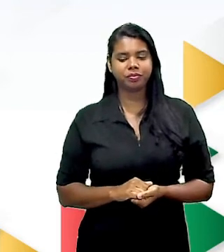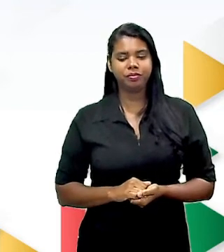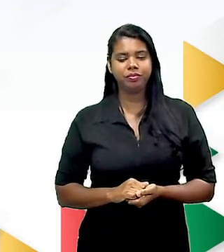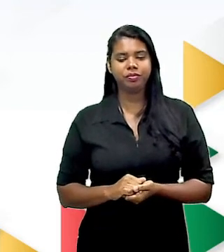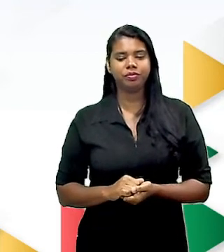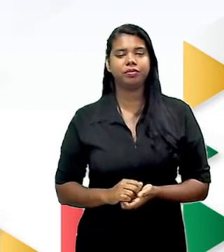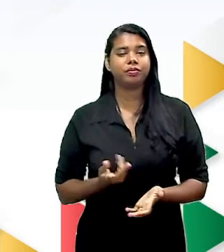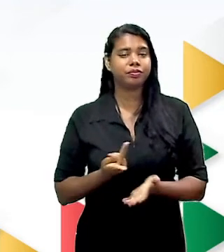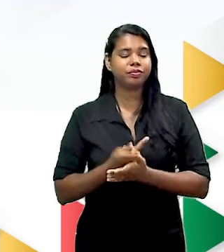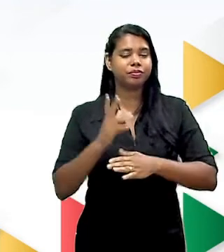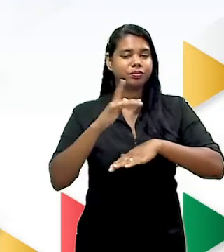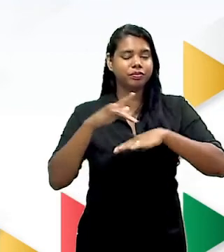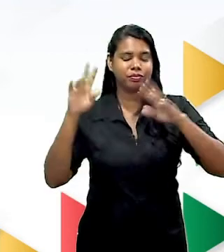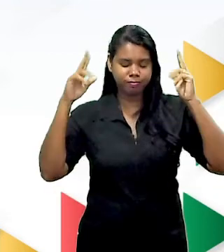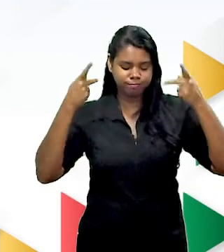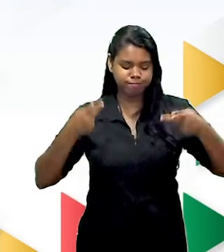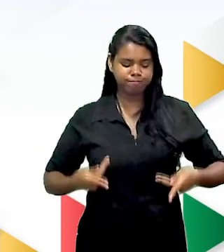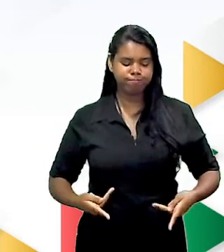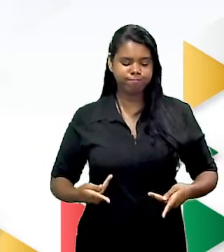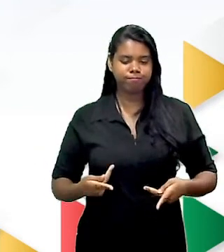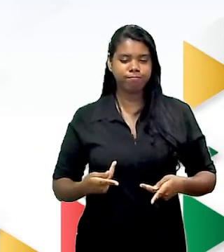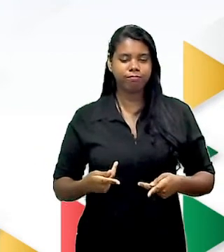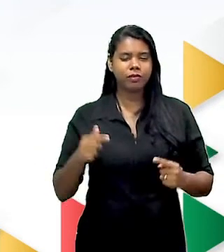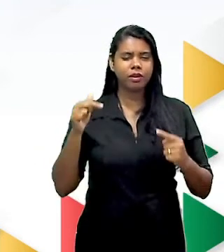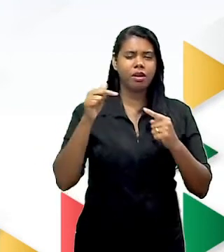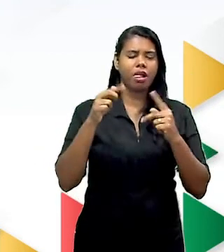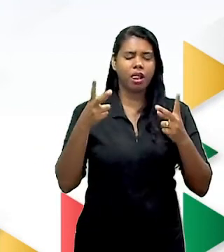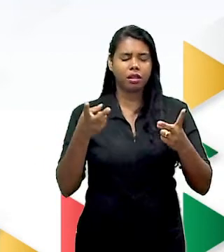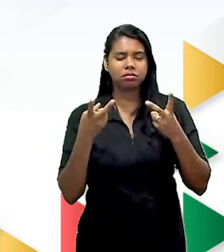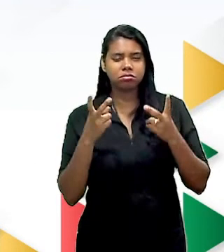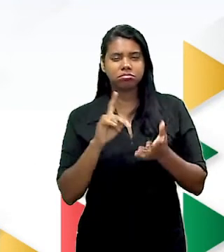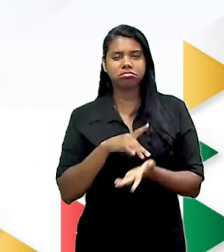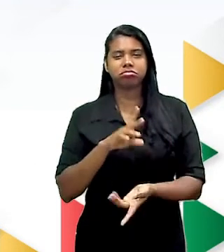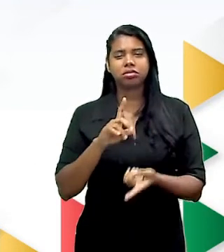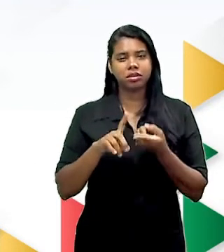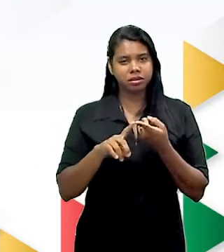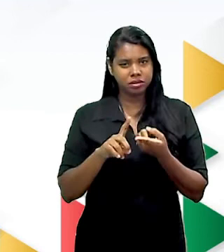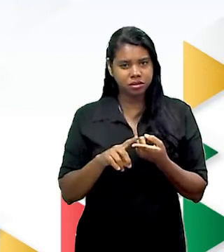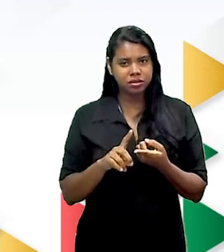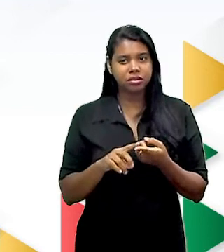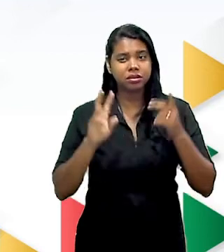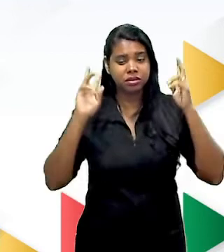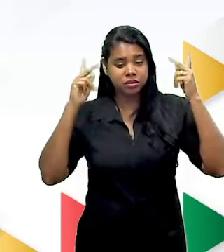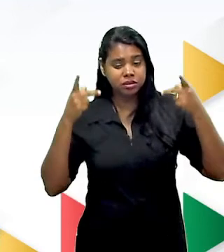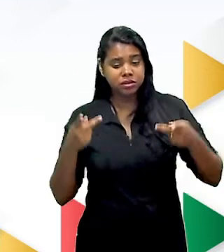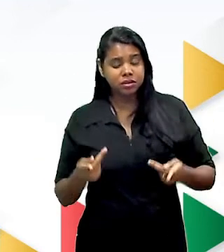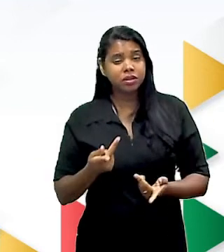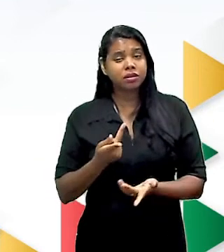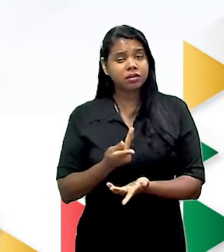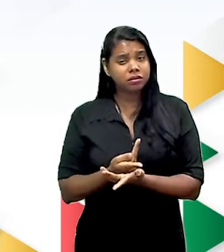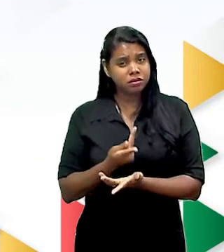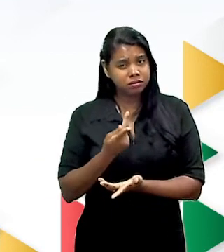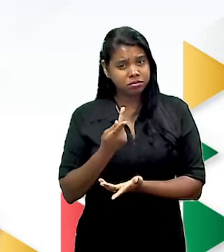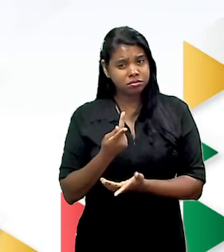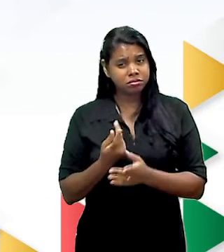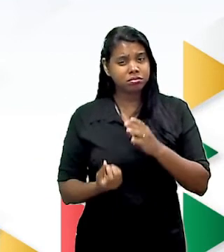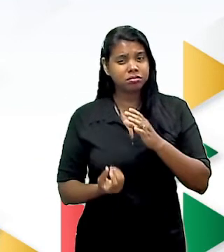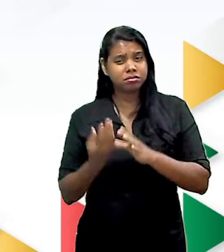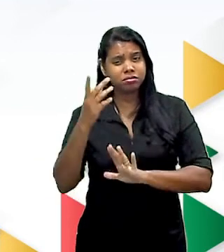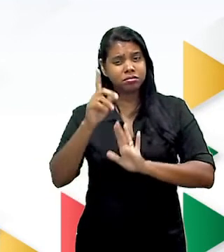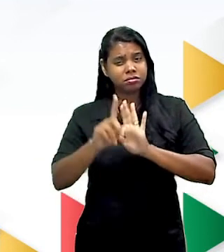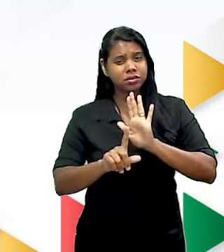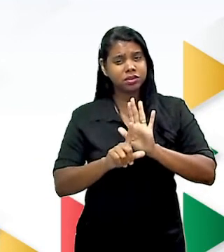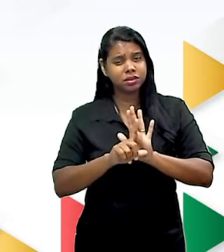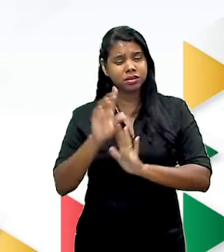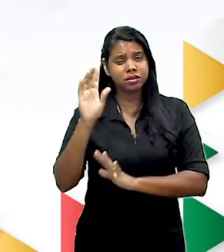a intervenção humana. Nota-se, por exemplo, que até as ações humanas continuam sempre sujeitas às leis